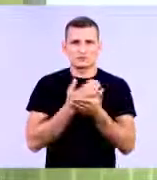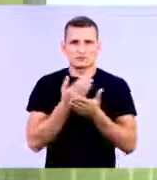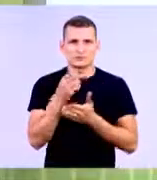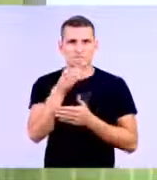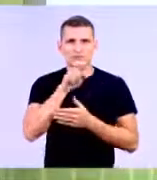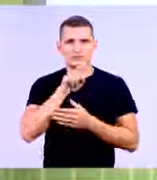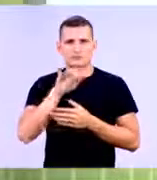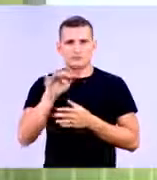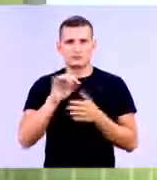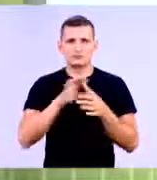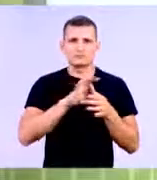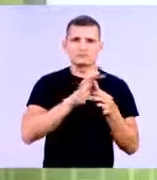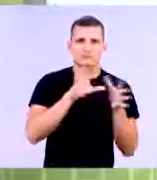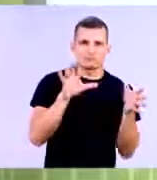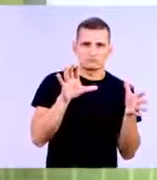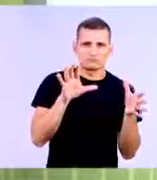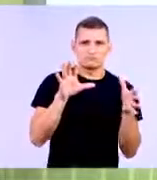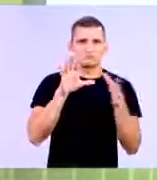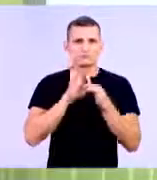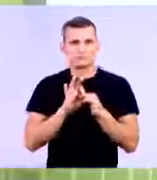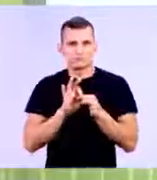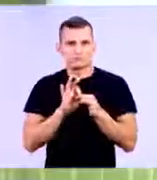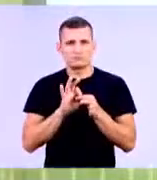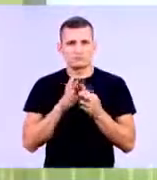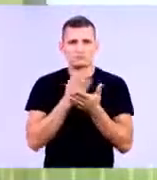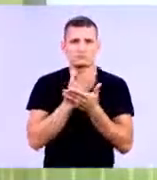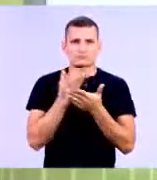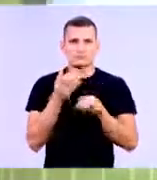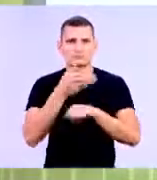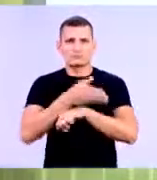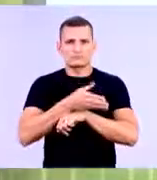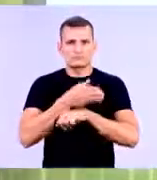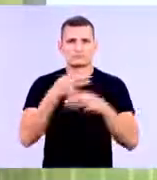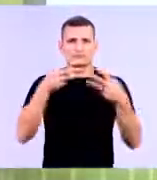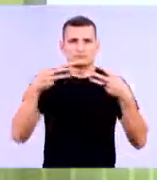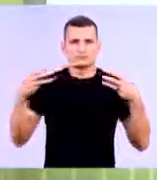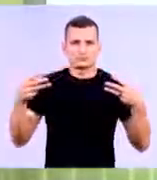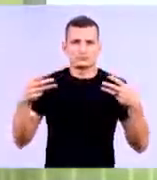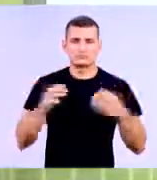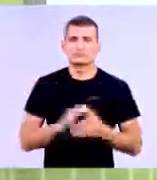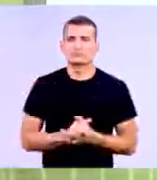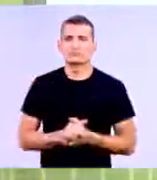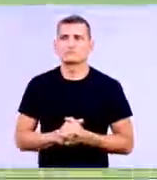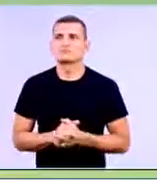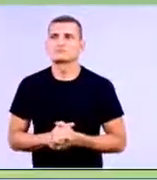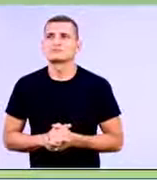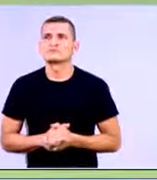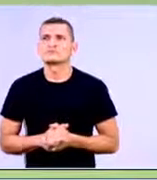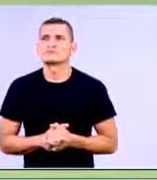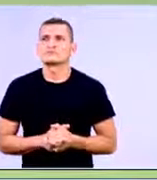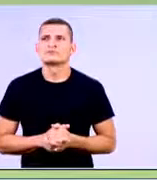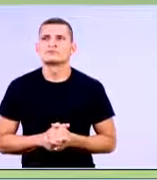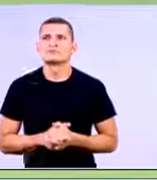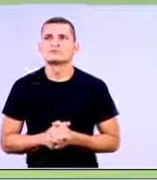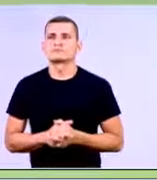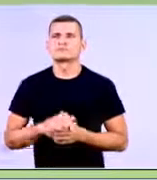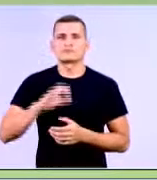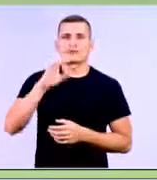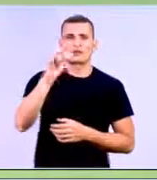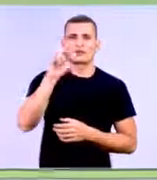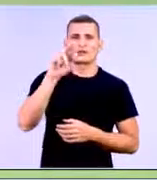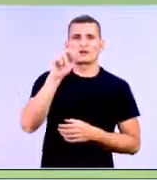vai permitir, você vai restringir acessos na rede, tá? Com relação às características